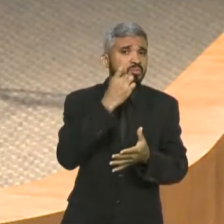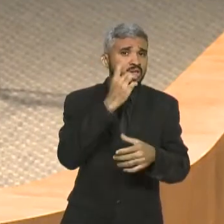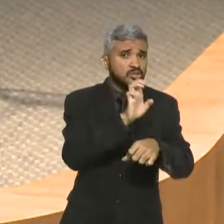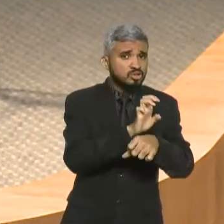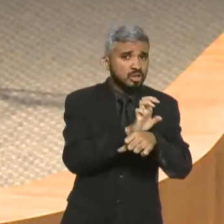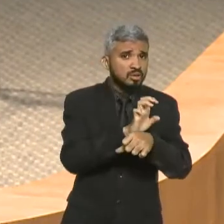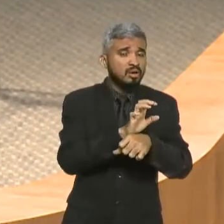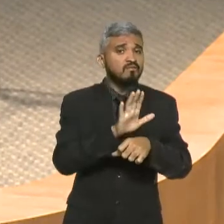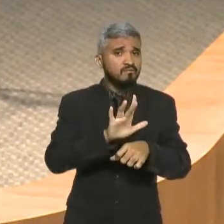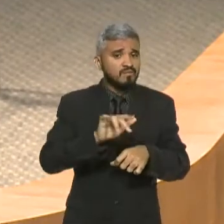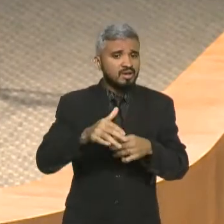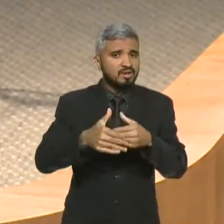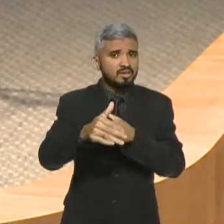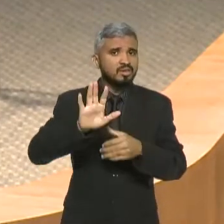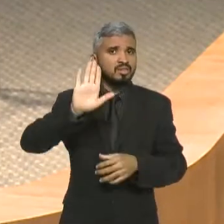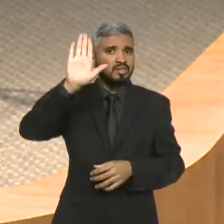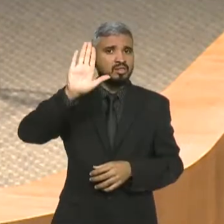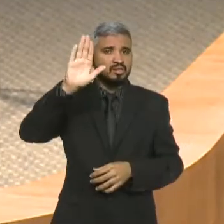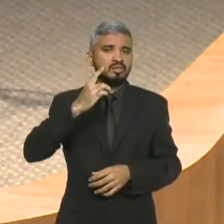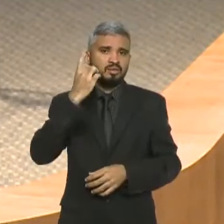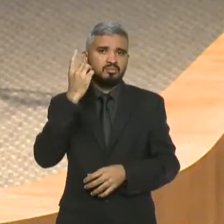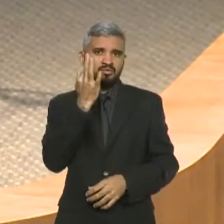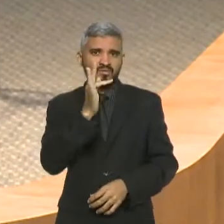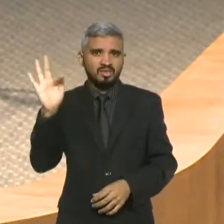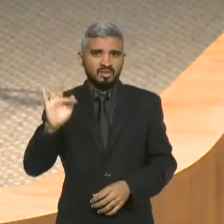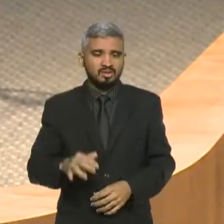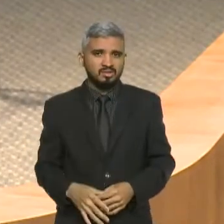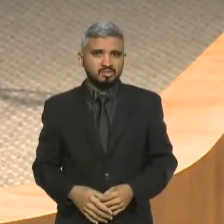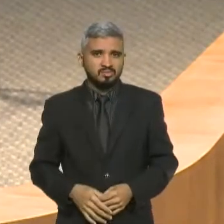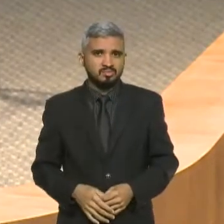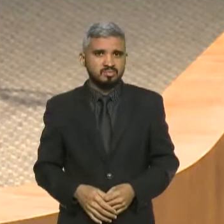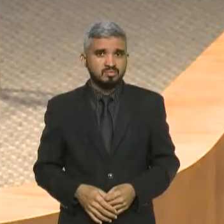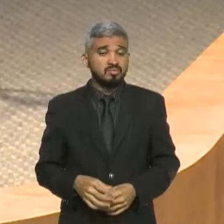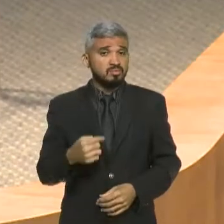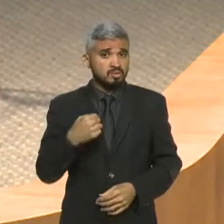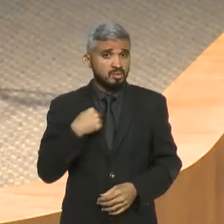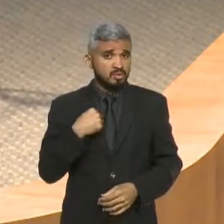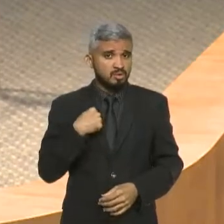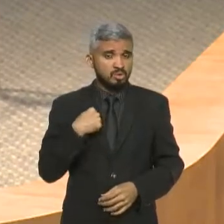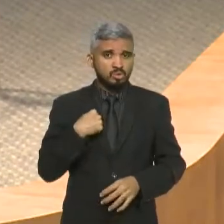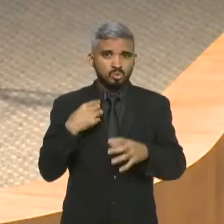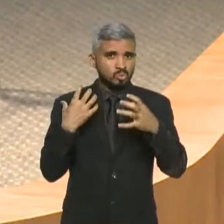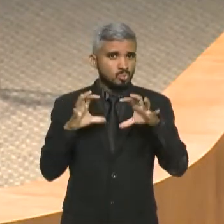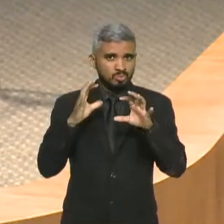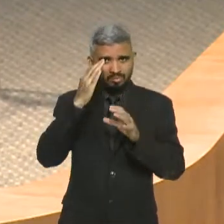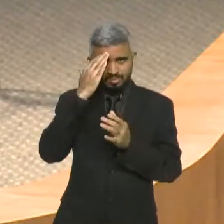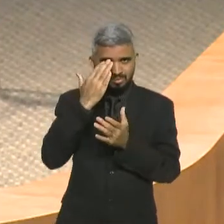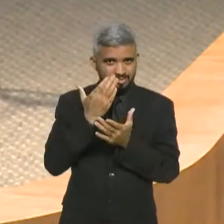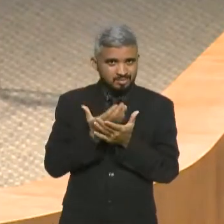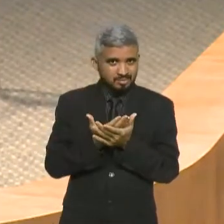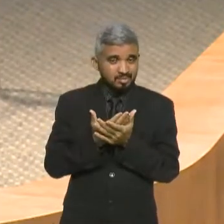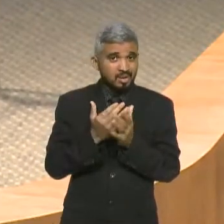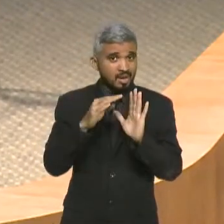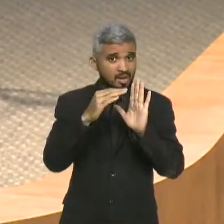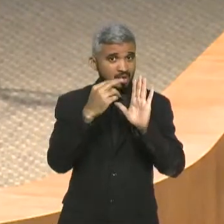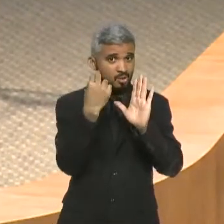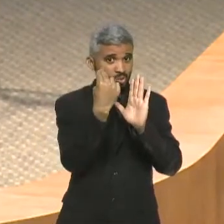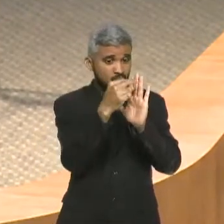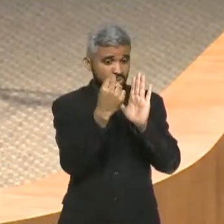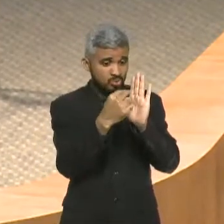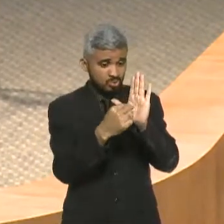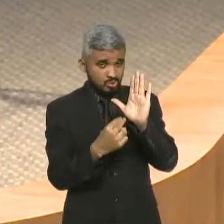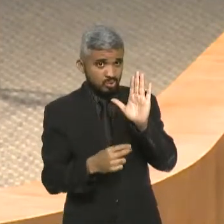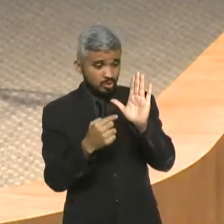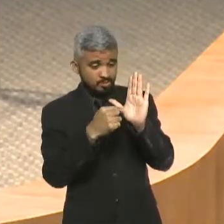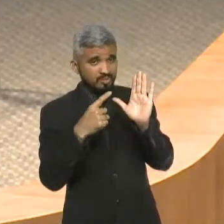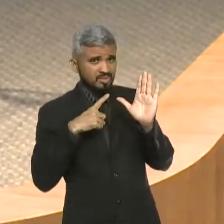para o Ministério Público e para o Tribunal de Contas do Estado. Eu não acredito que essa lista seja fraudulenta. Mas,